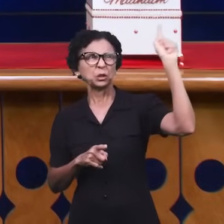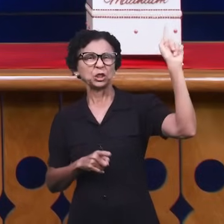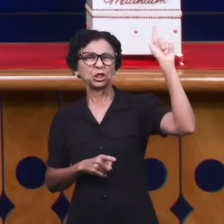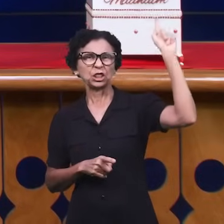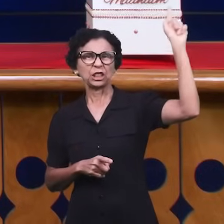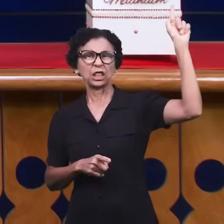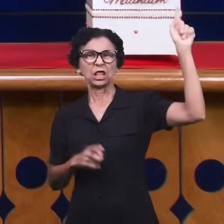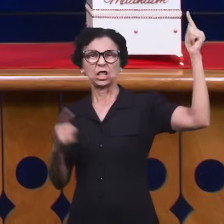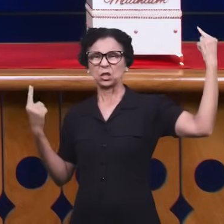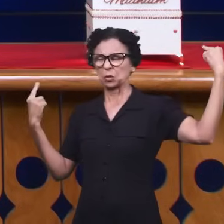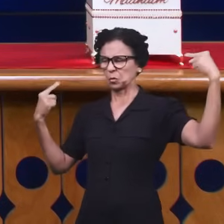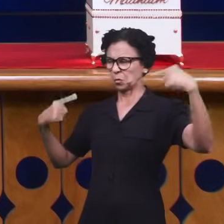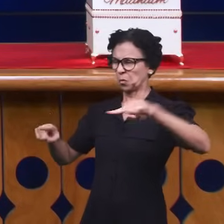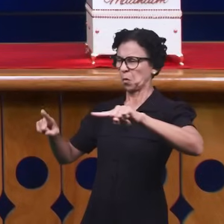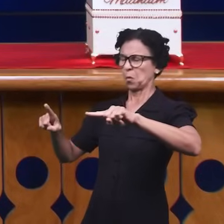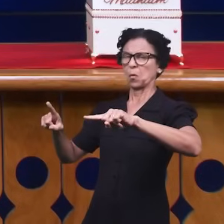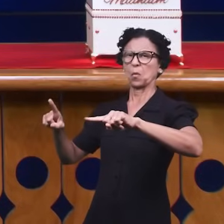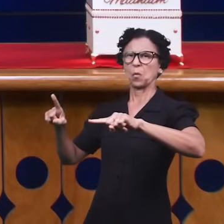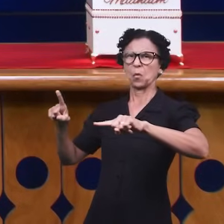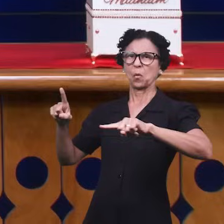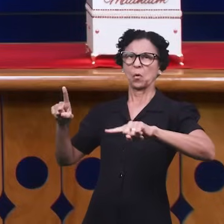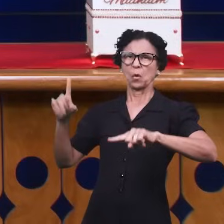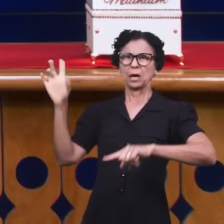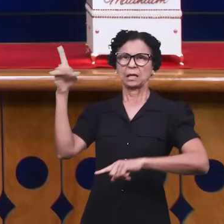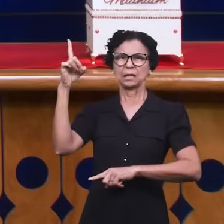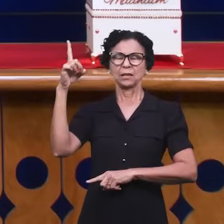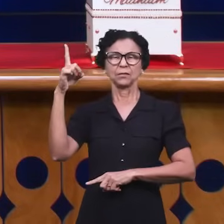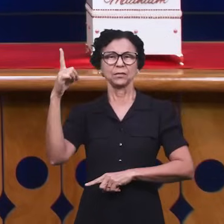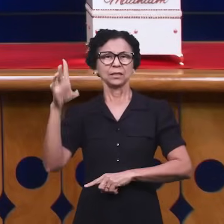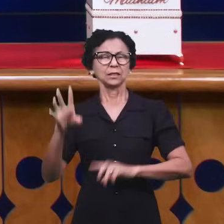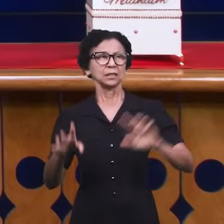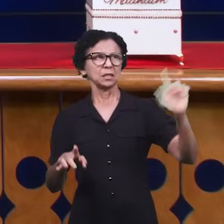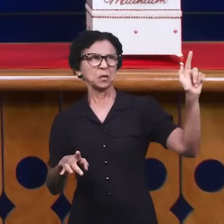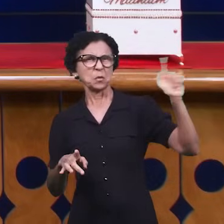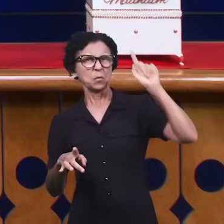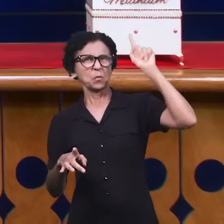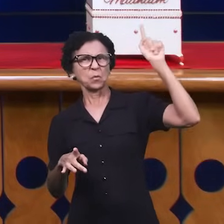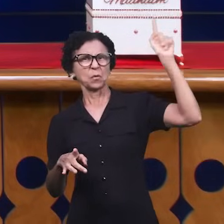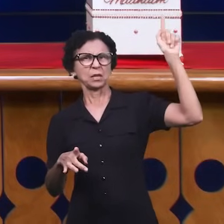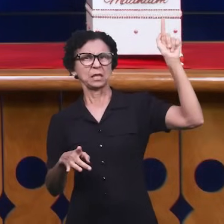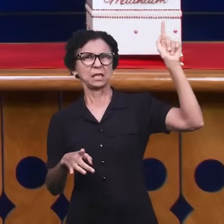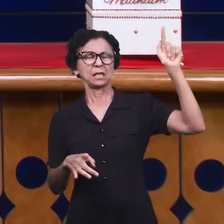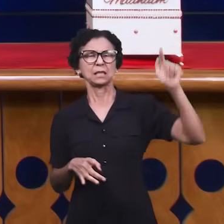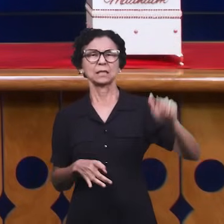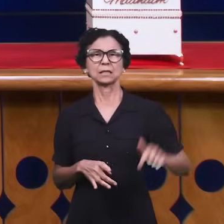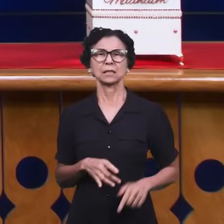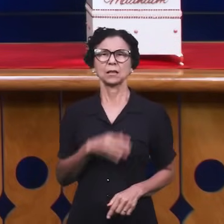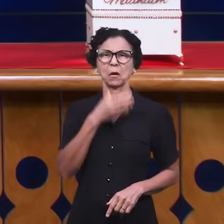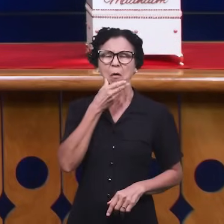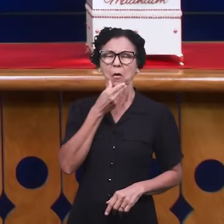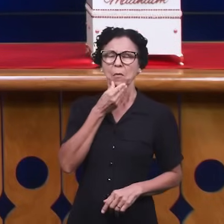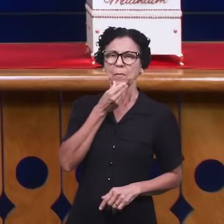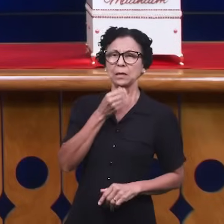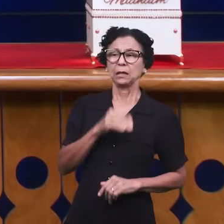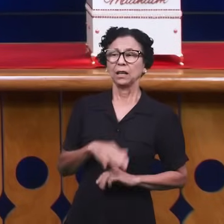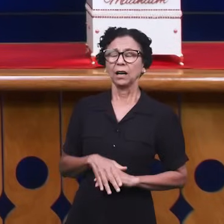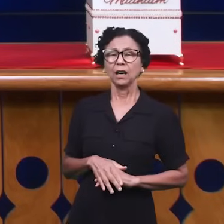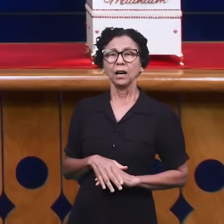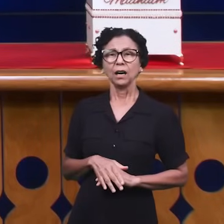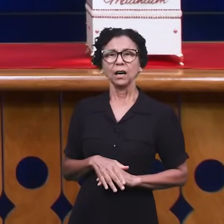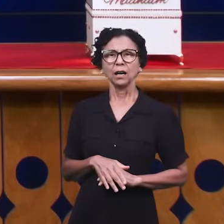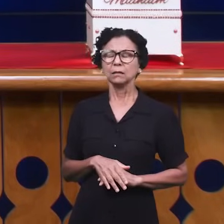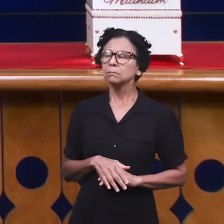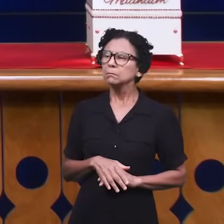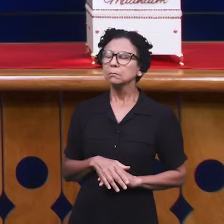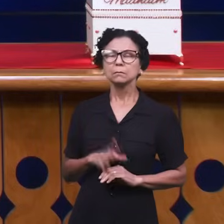bem conhecida, né? Davi e Golias. Mas ali Davi viu uma coisa que entristeceu seu coração.